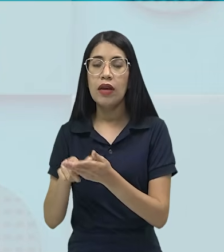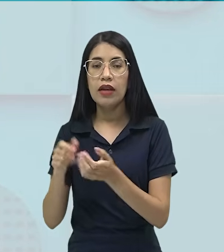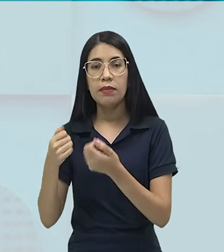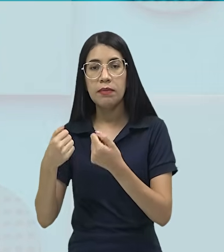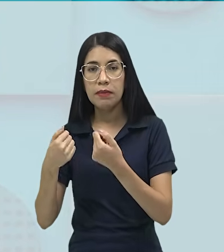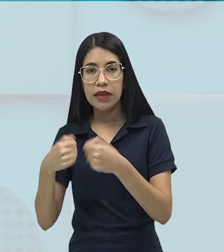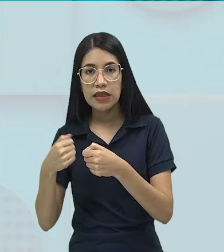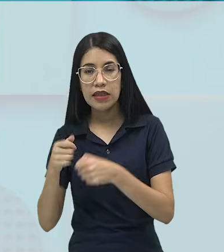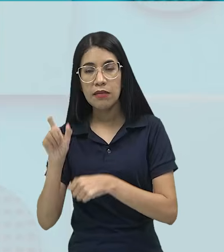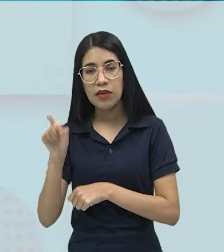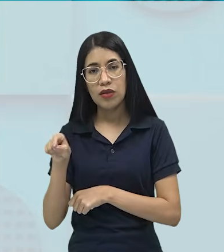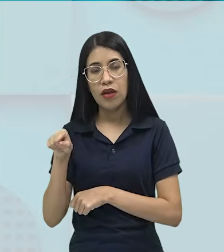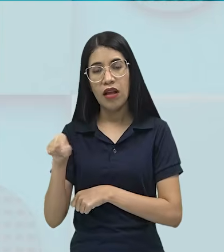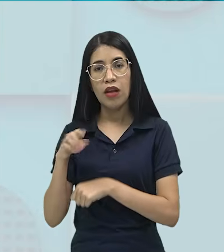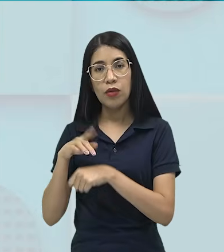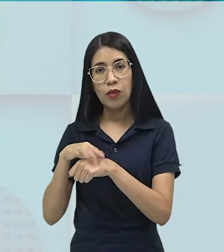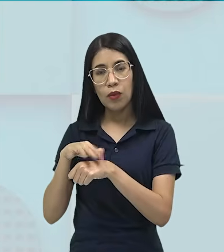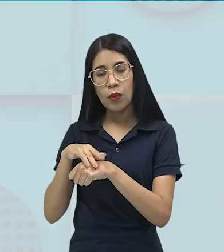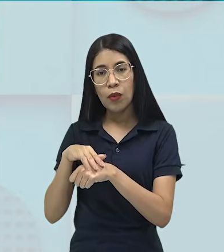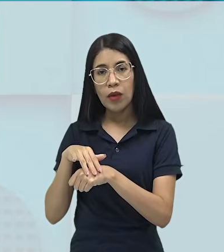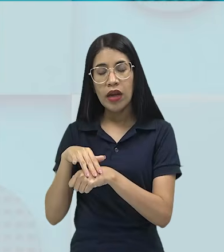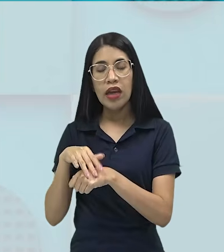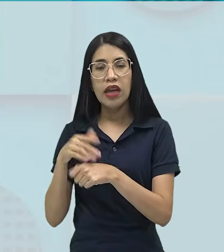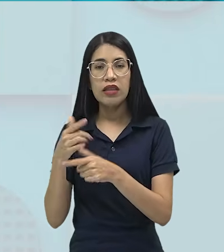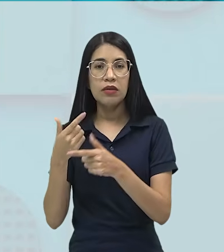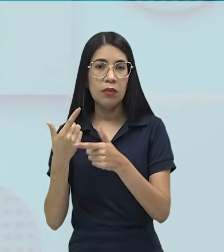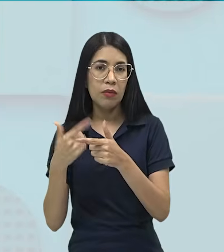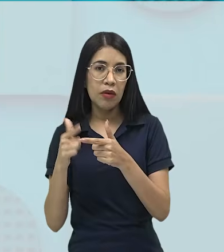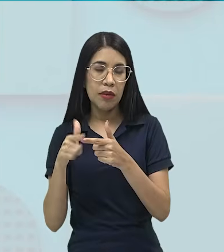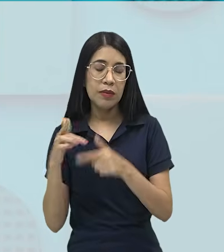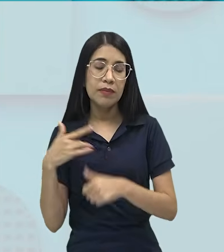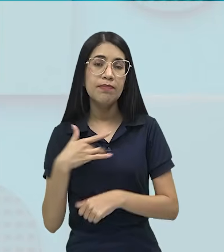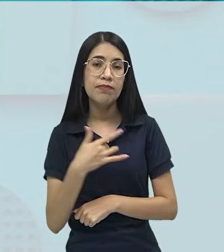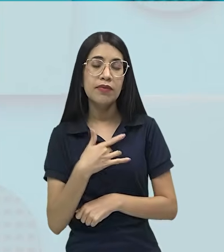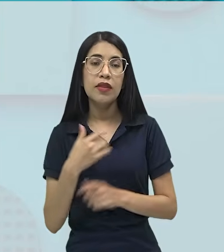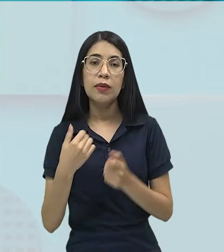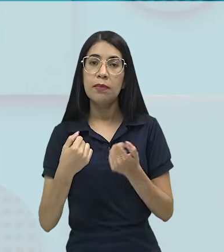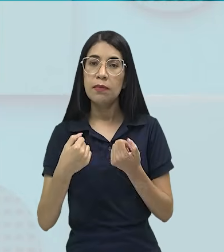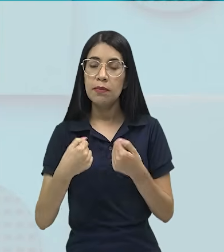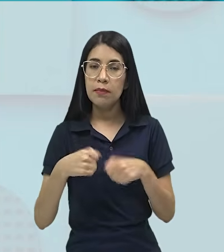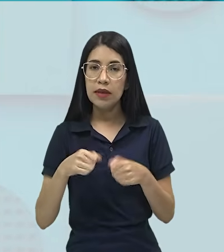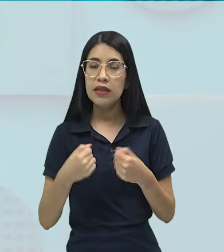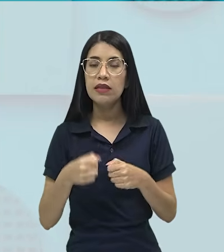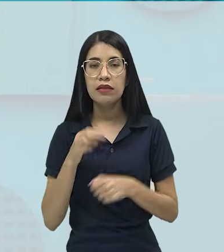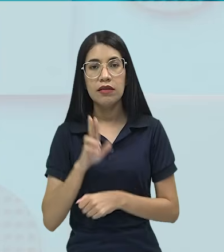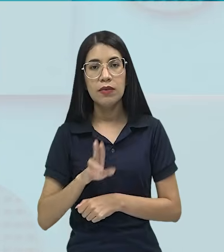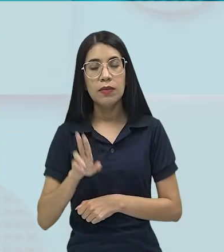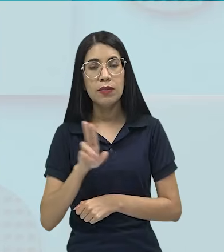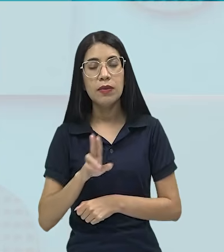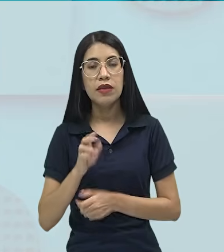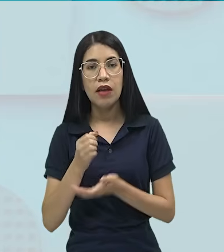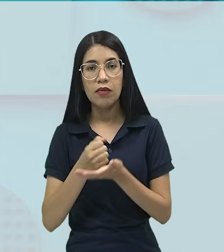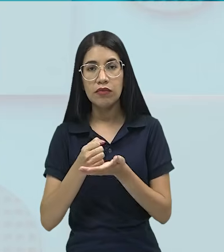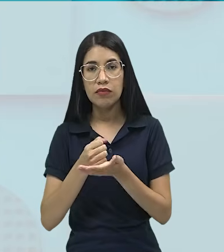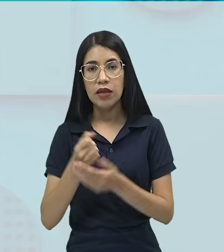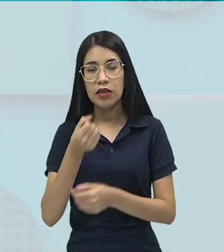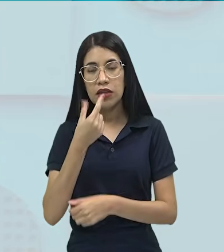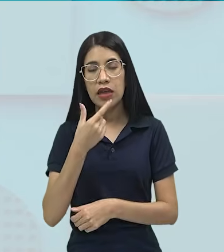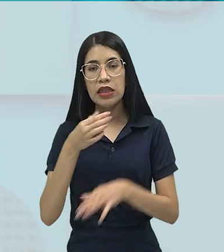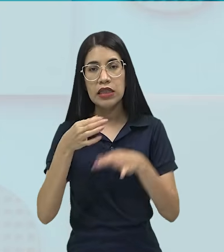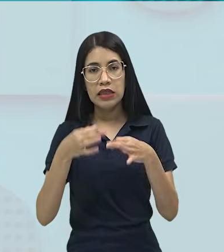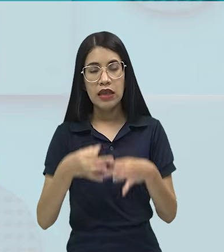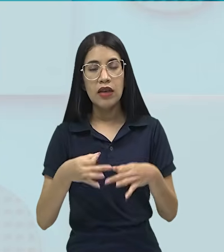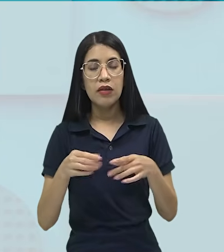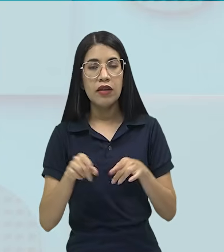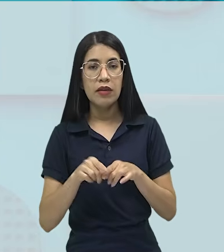né? A pessoa está doente, está com algum problema de saúde, então precisa-se utilizá-lo, né, da maneira adequada,